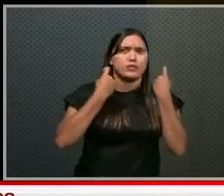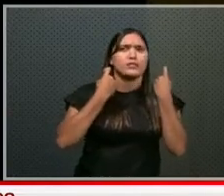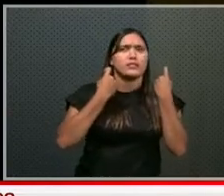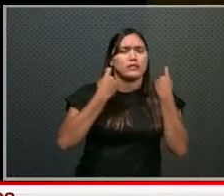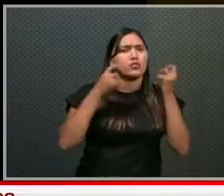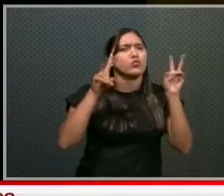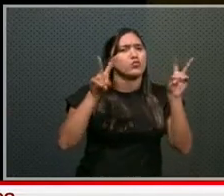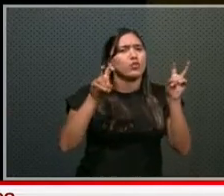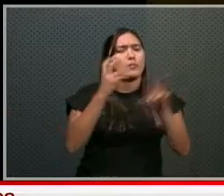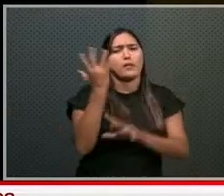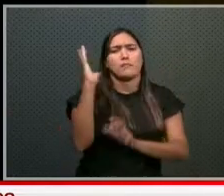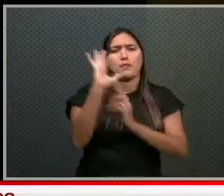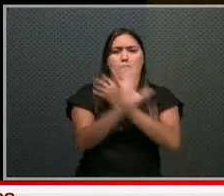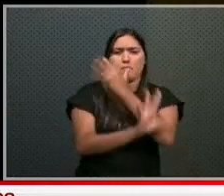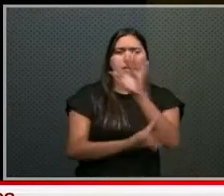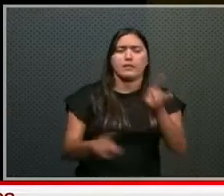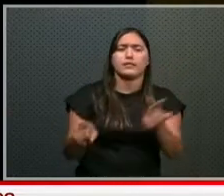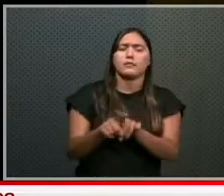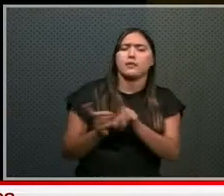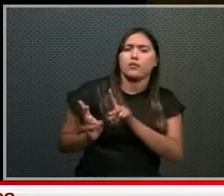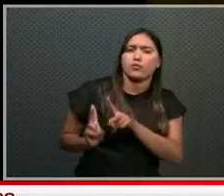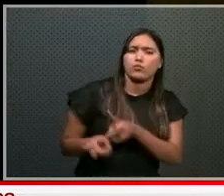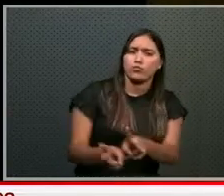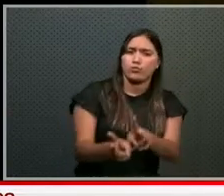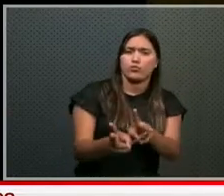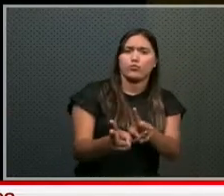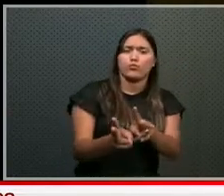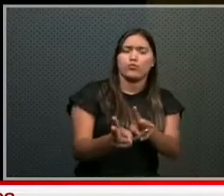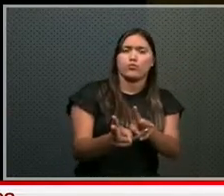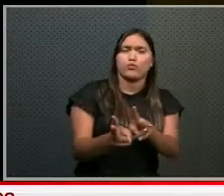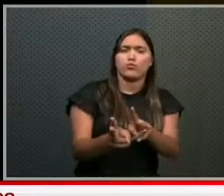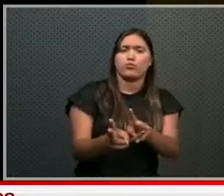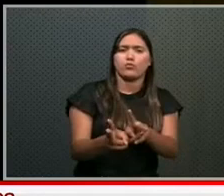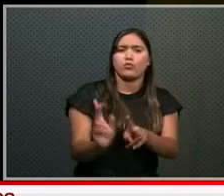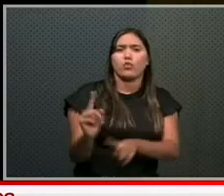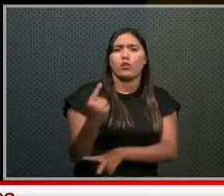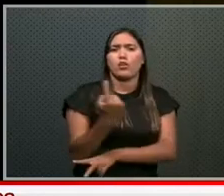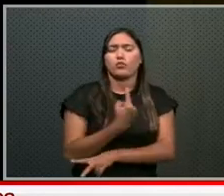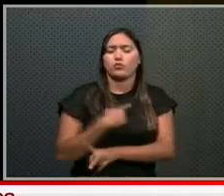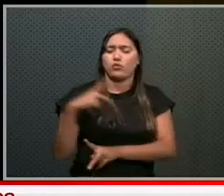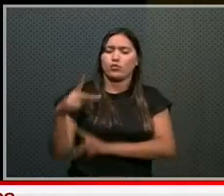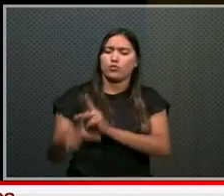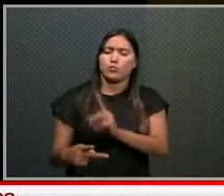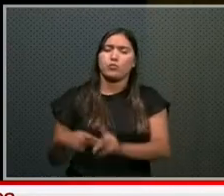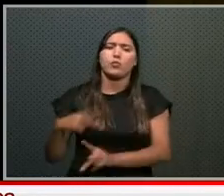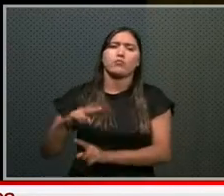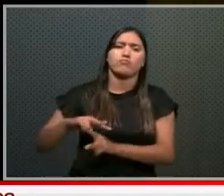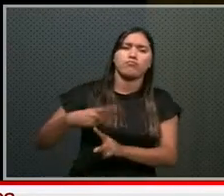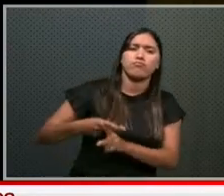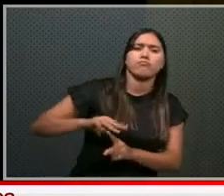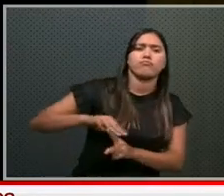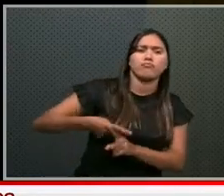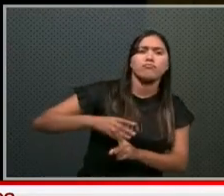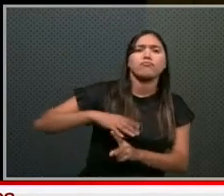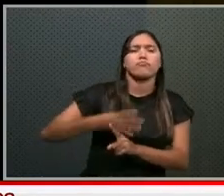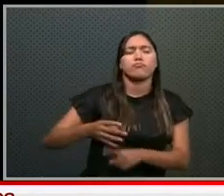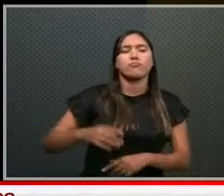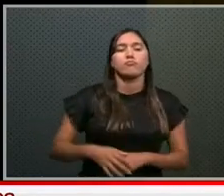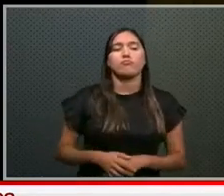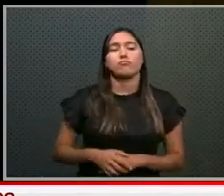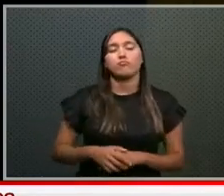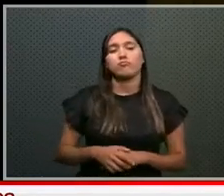questões ambientais e com a continuidade da replicabilidade das nossas populações isso é fundamental